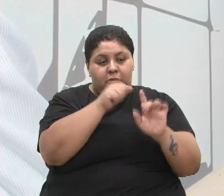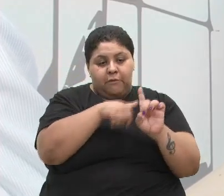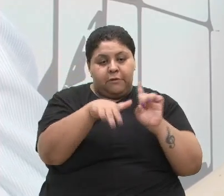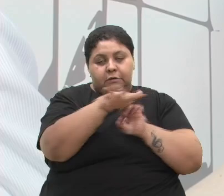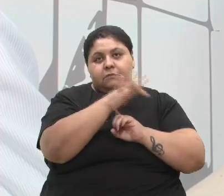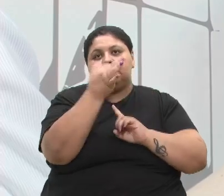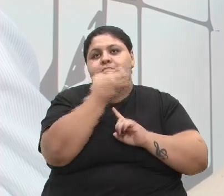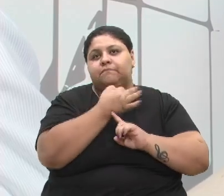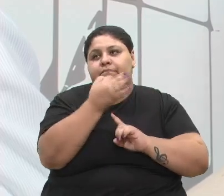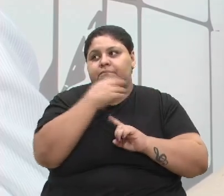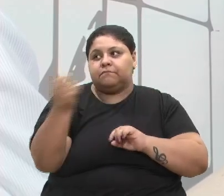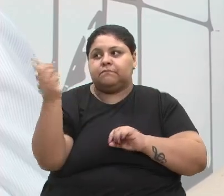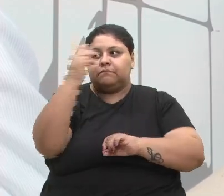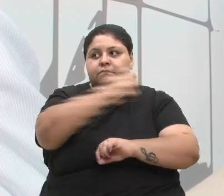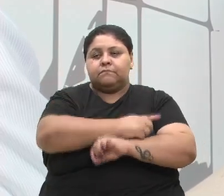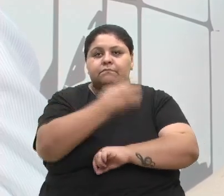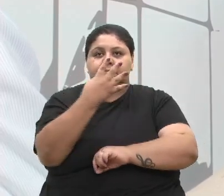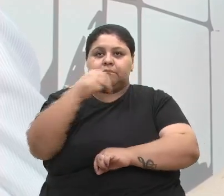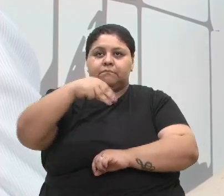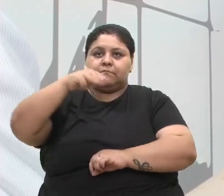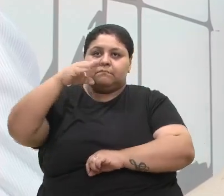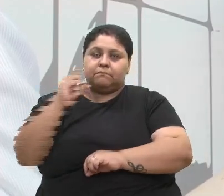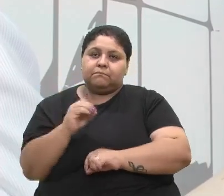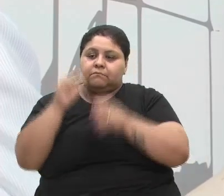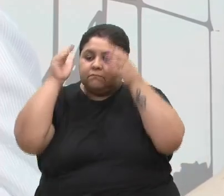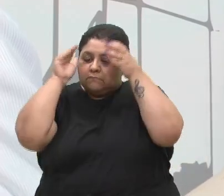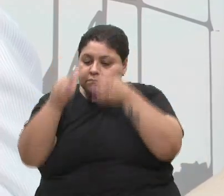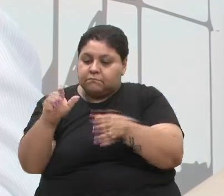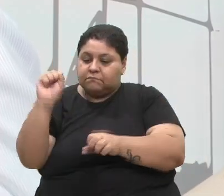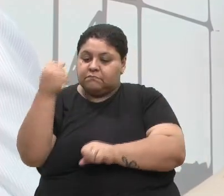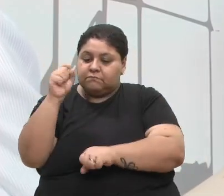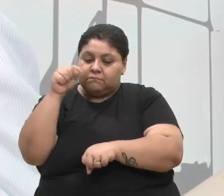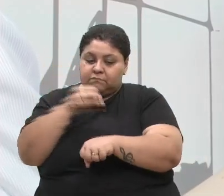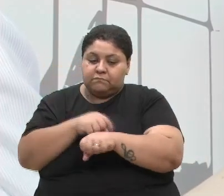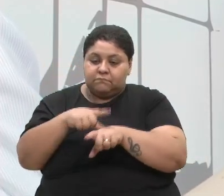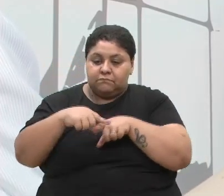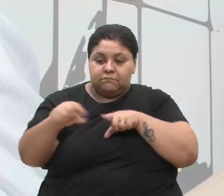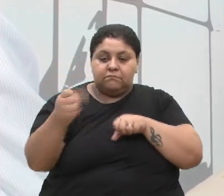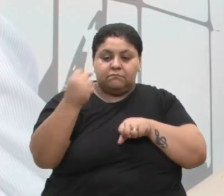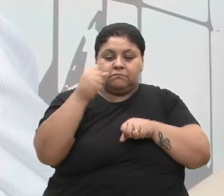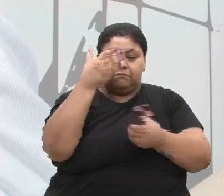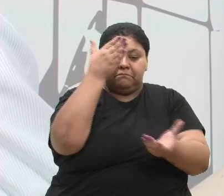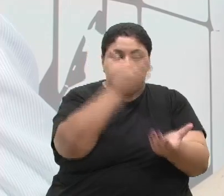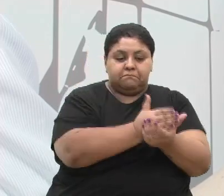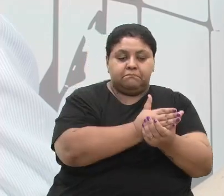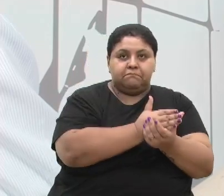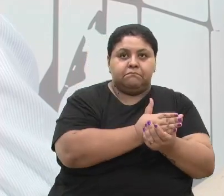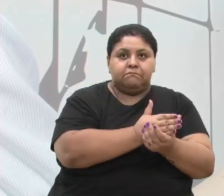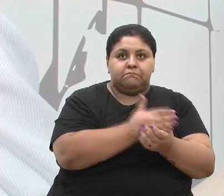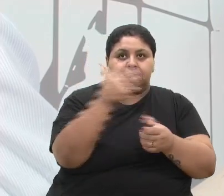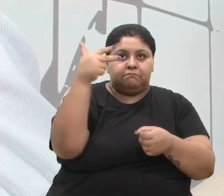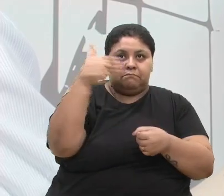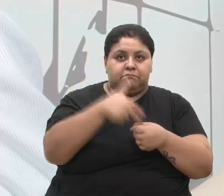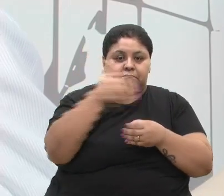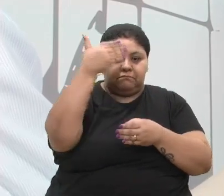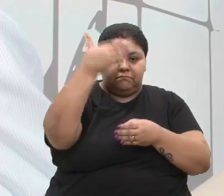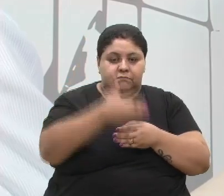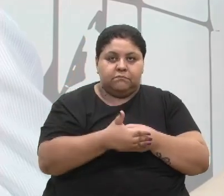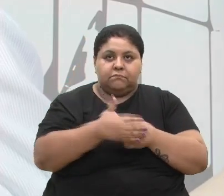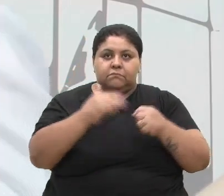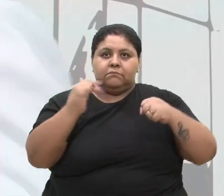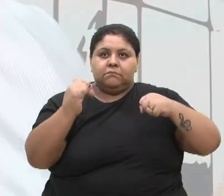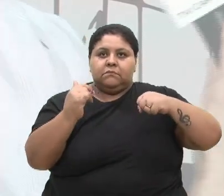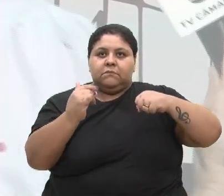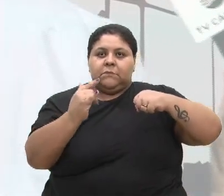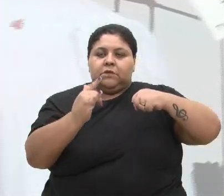município. Dia 4 de maio, concentração às 8 horas, saída às 8h30 do Posto Sim, em frente ao Shopping